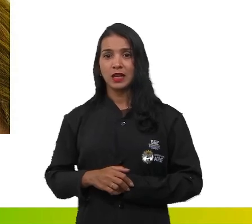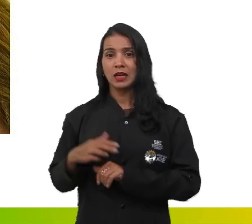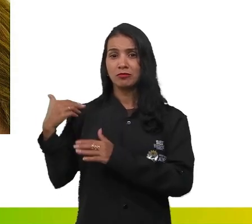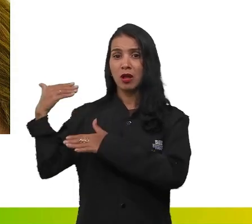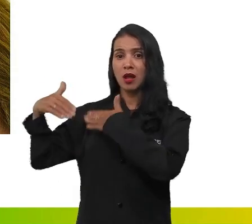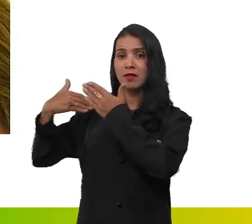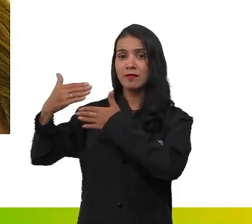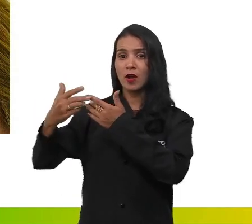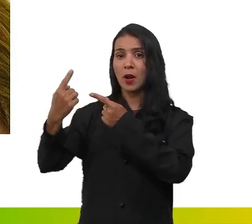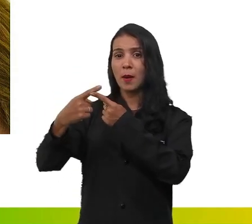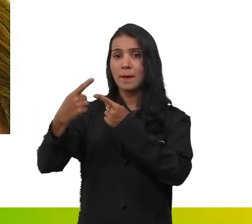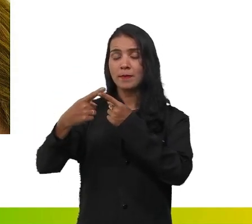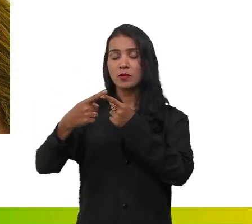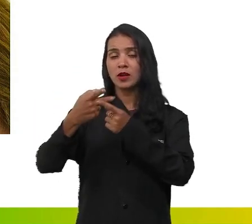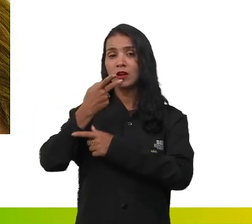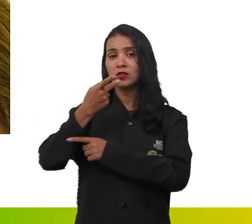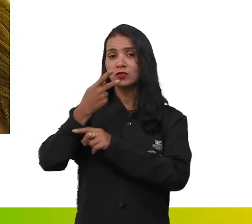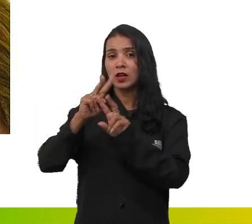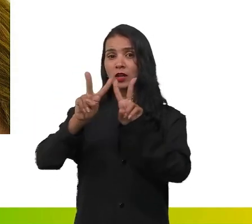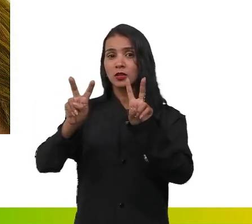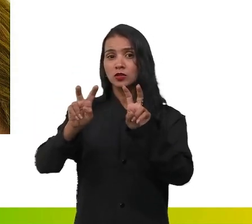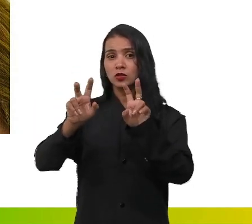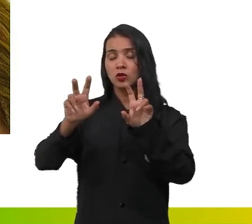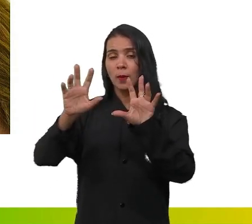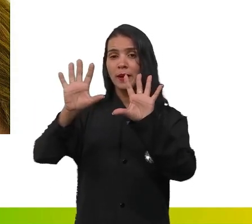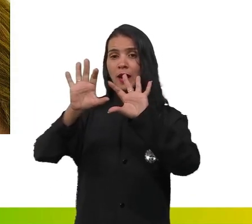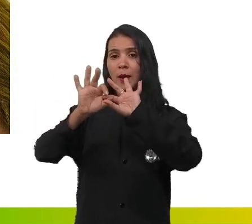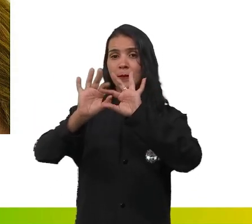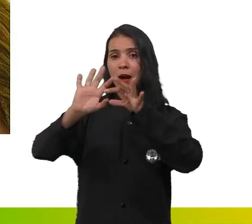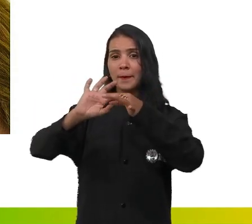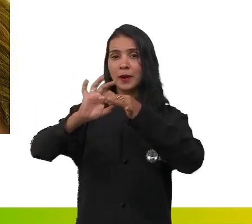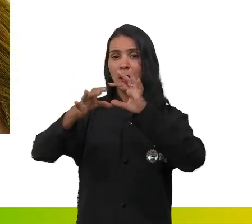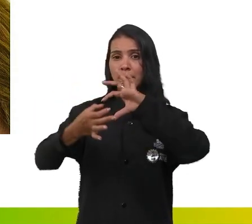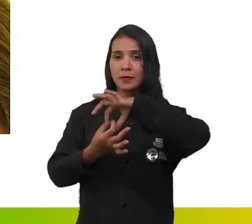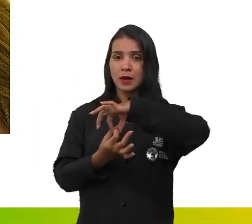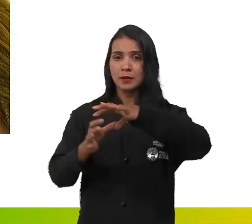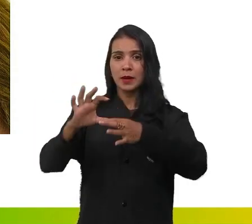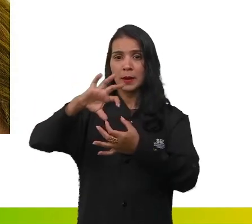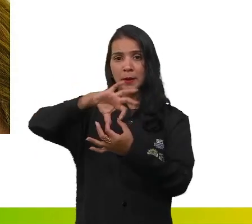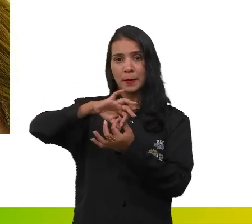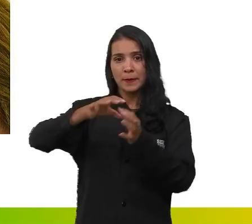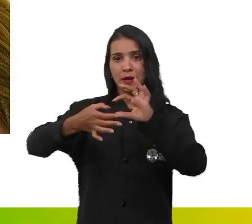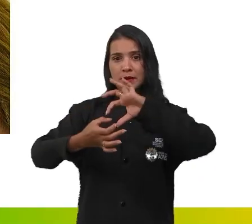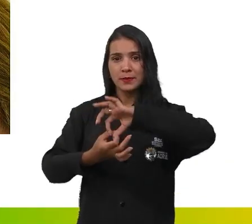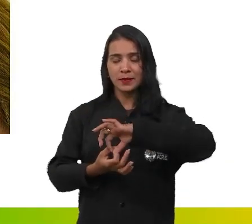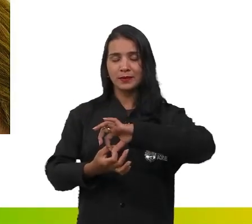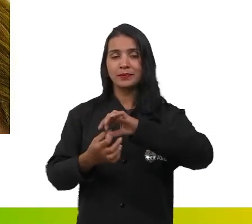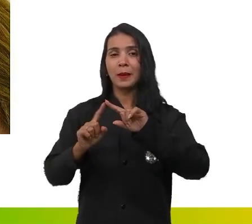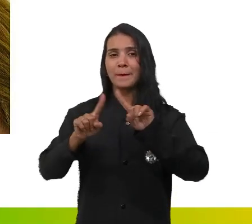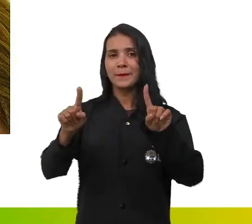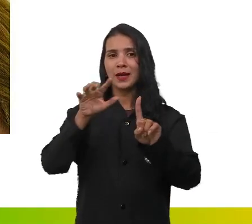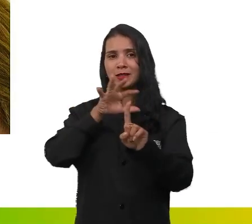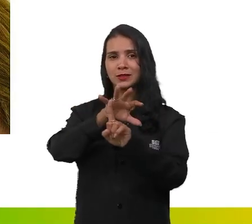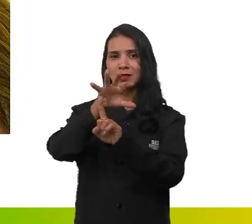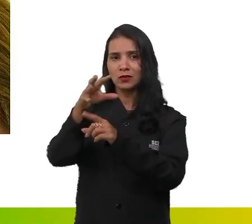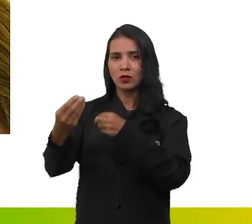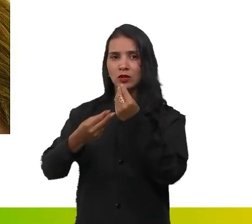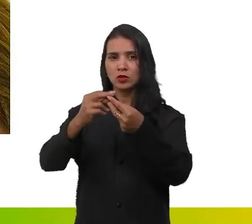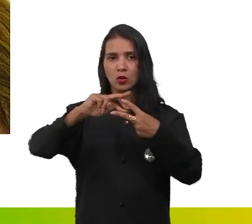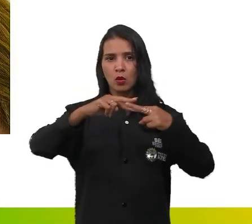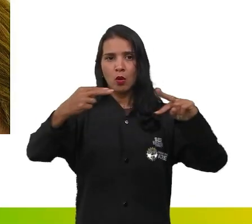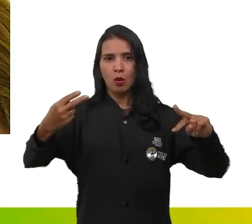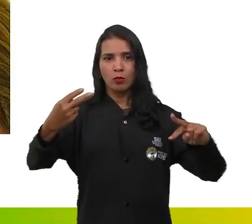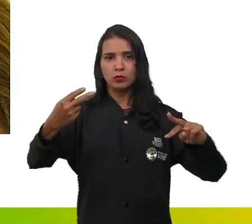de autossomos, cromossomos autossomos. Olha só, a herança influenciada pelo sexo é um tipo de herança genética em que os